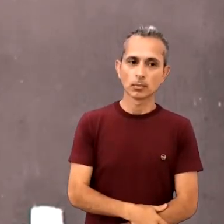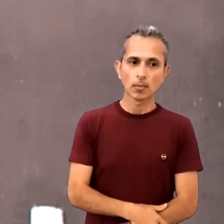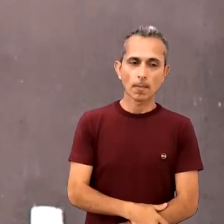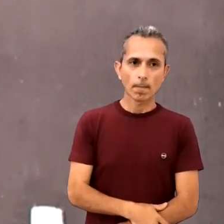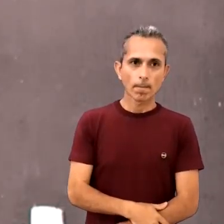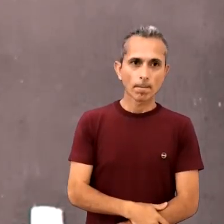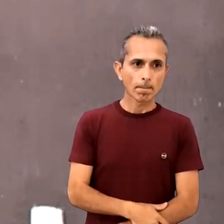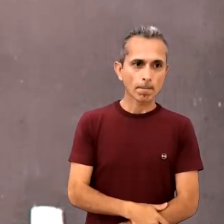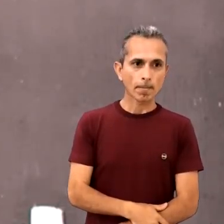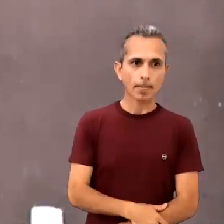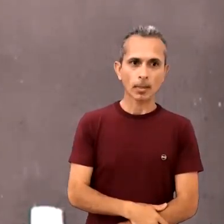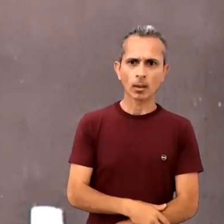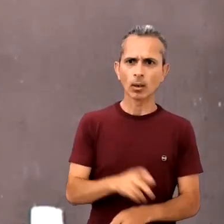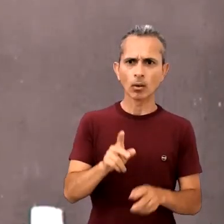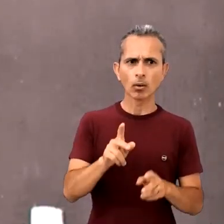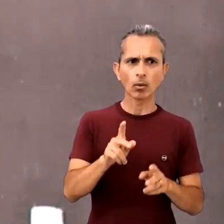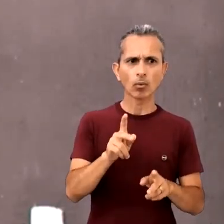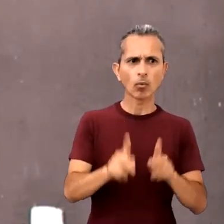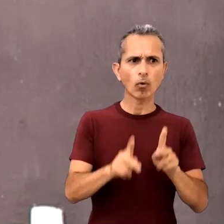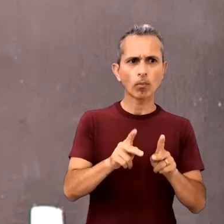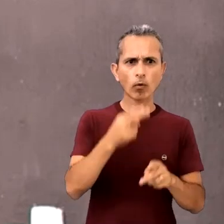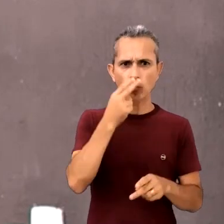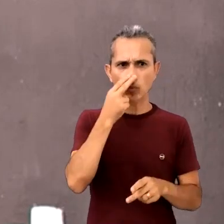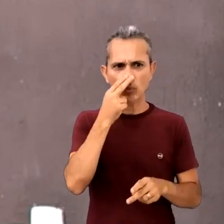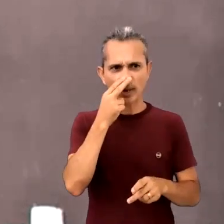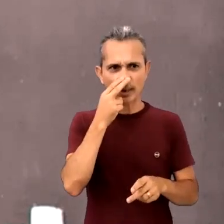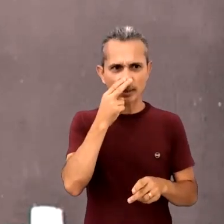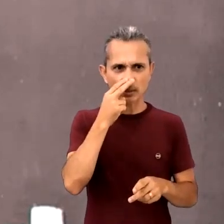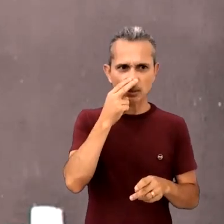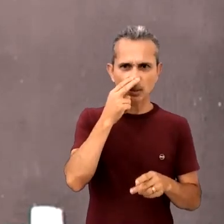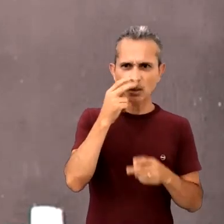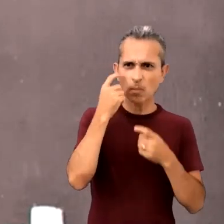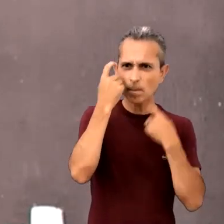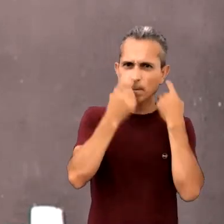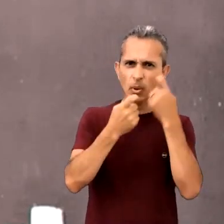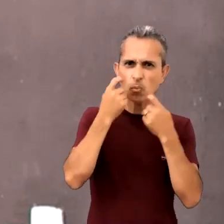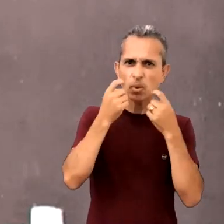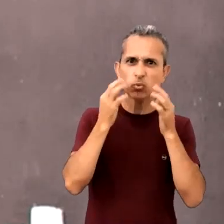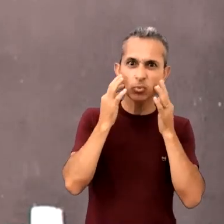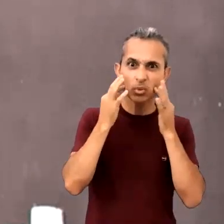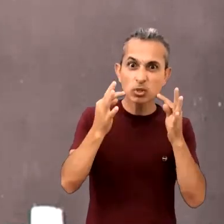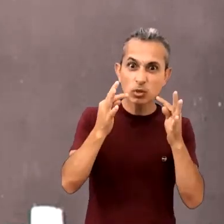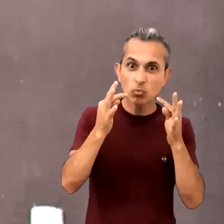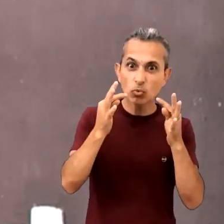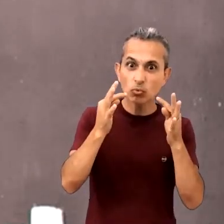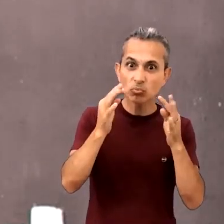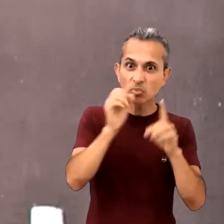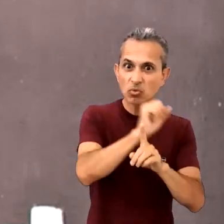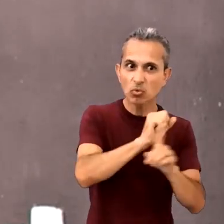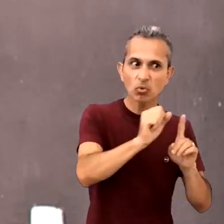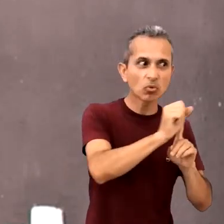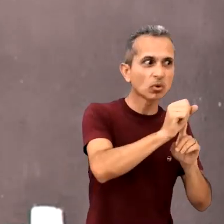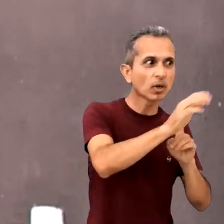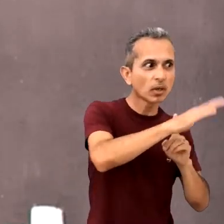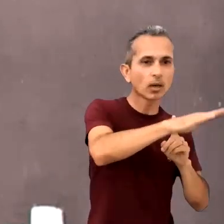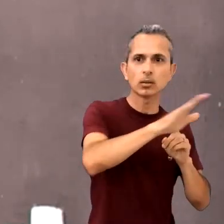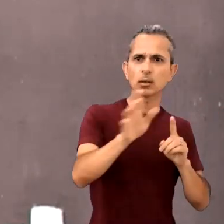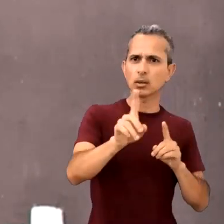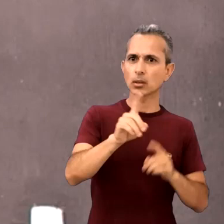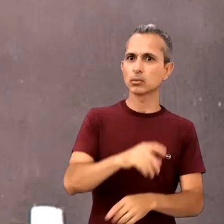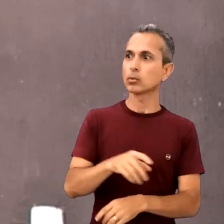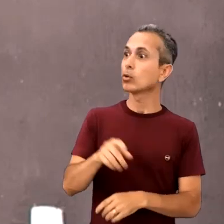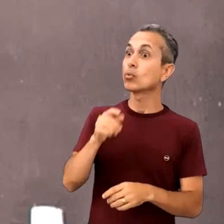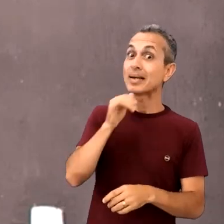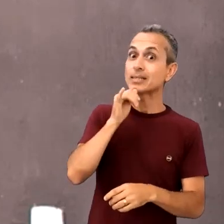O povo de Deus hoje não se preocupa mais com testemunho público social, não. Deixa eu dizer um exemplo. Você jovem